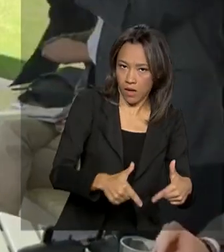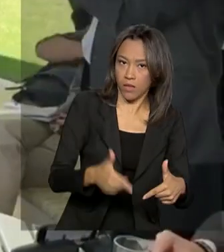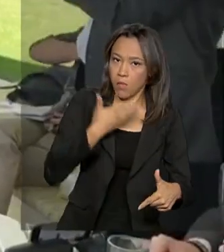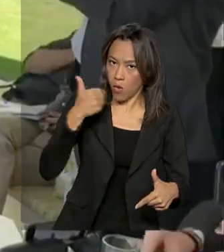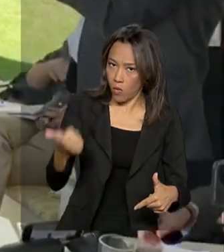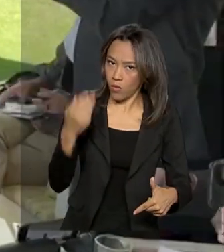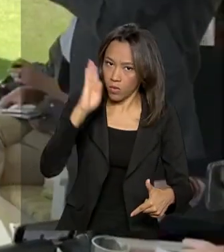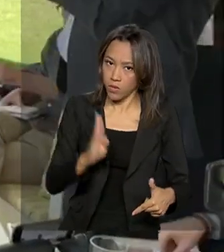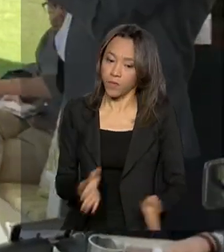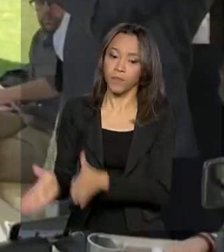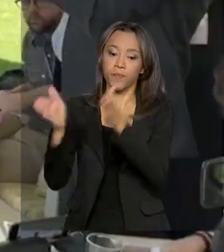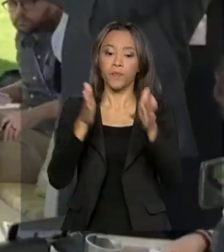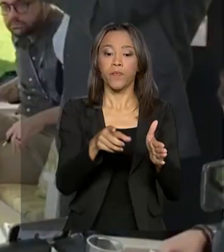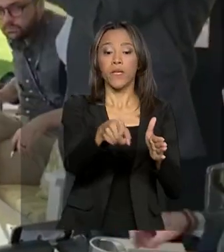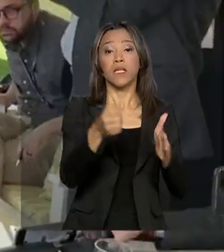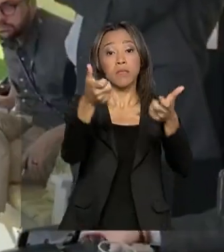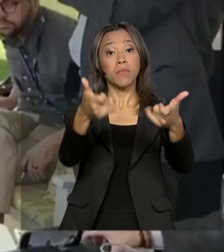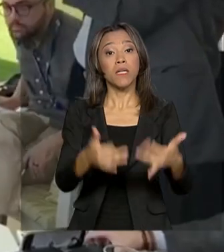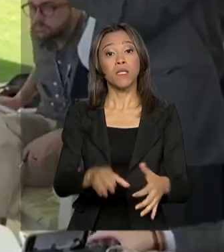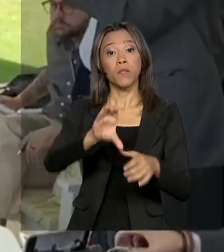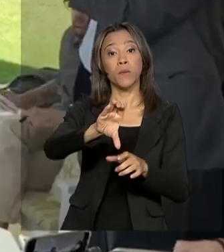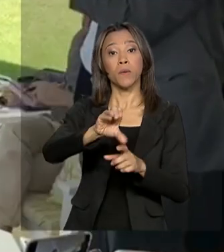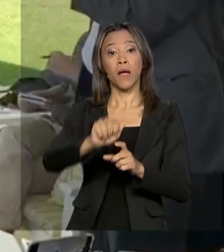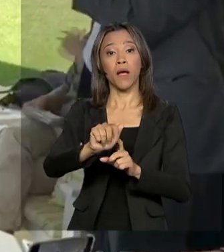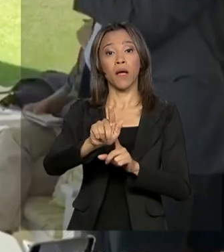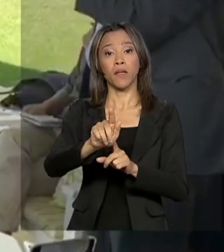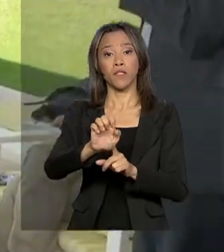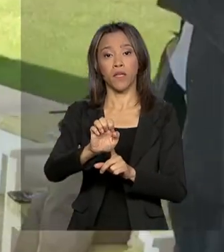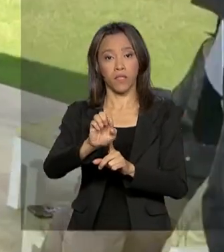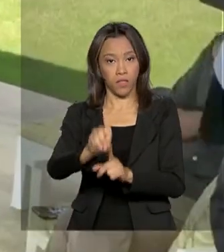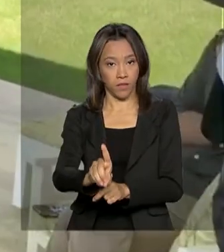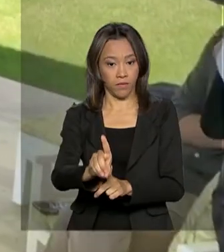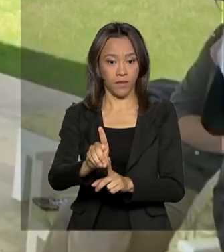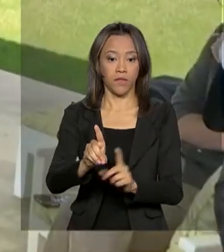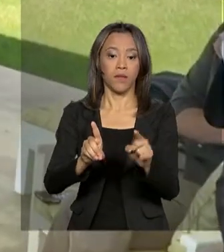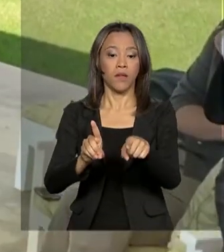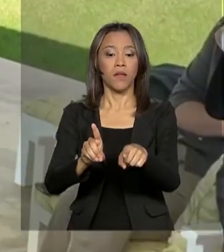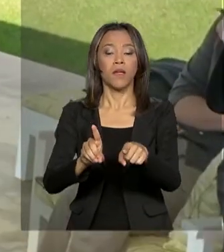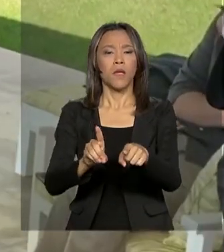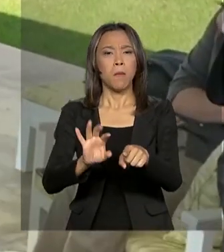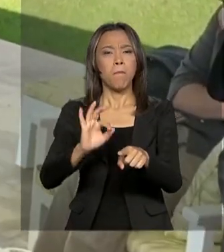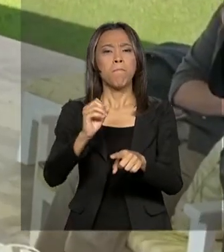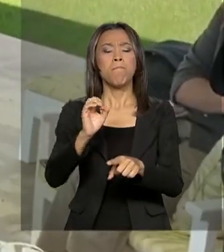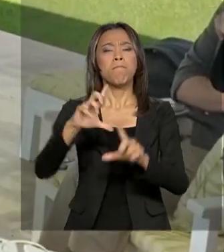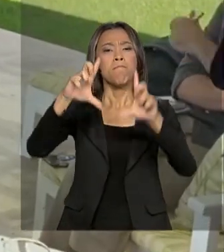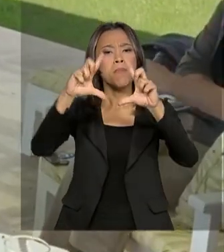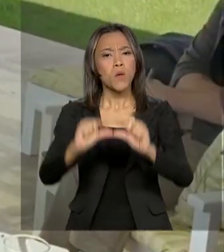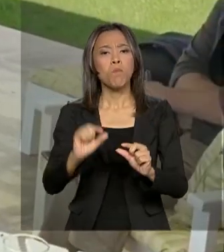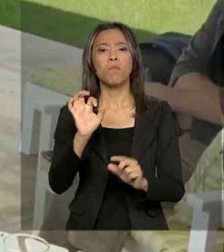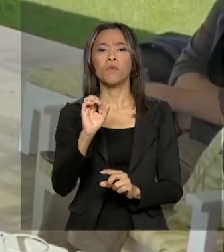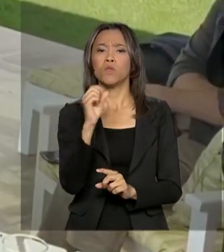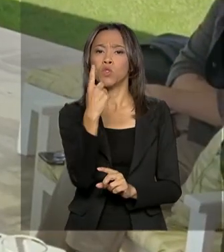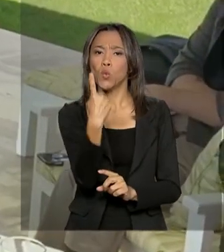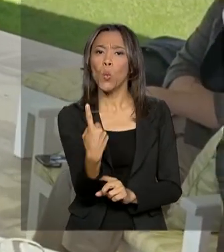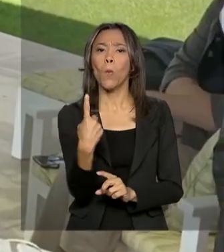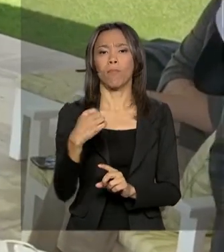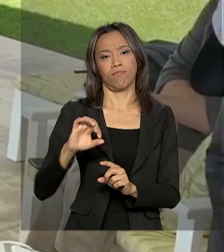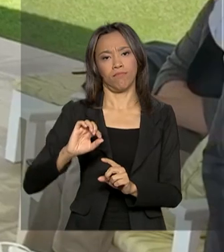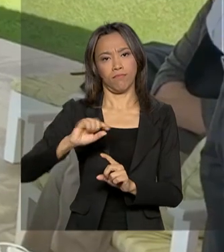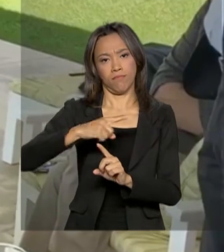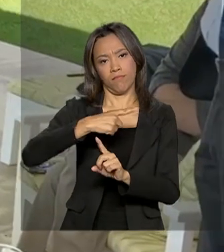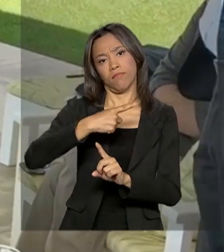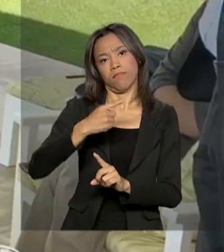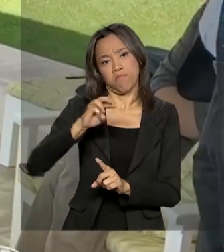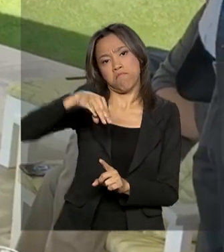CAGED, deve terminar o ano com menos de 1 milhão de desempregados. Não